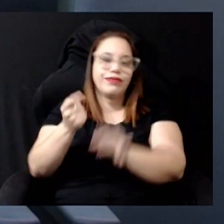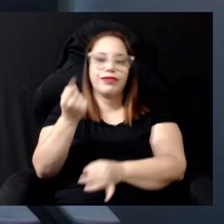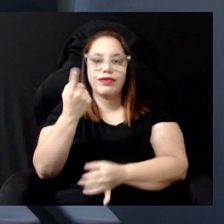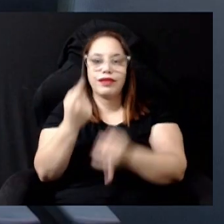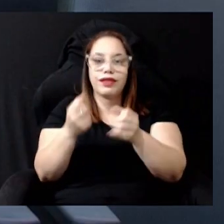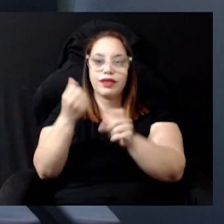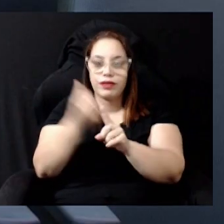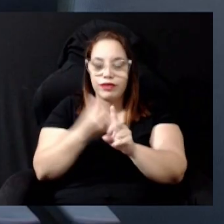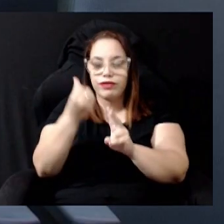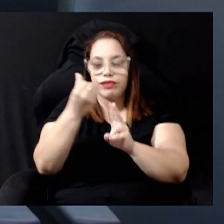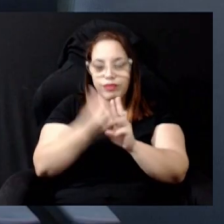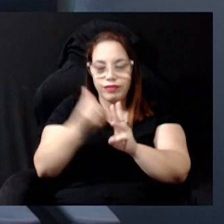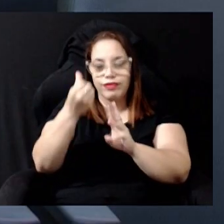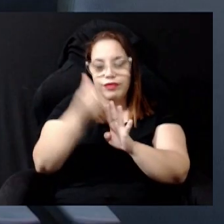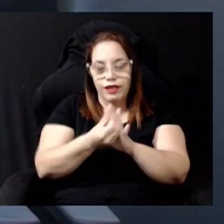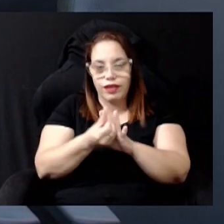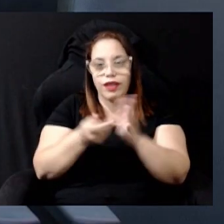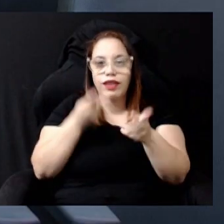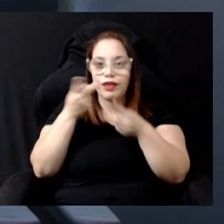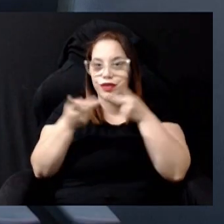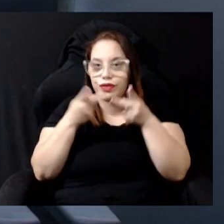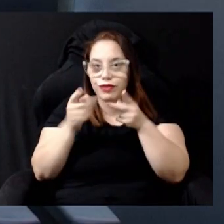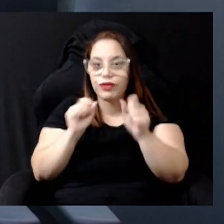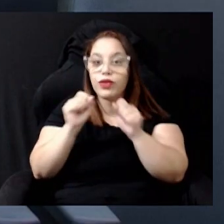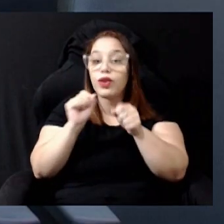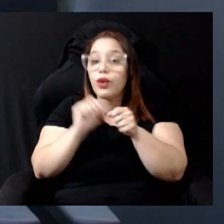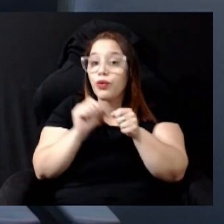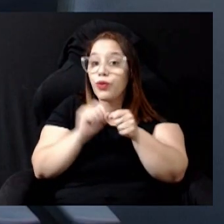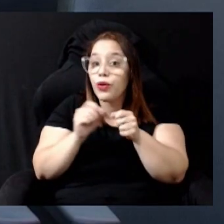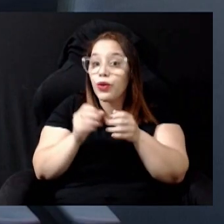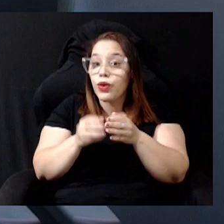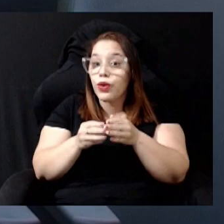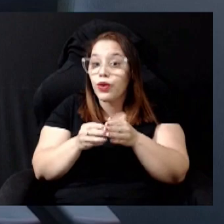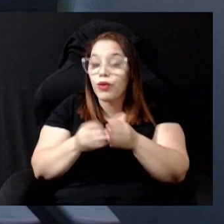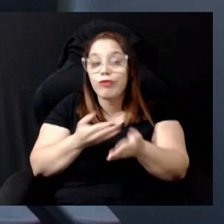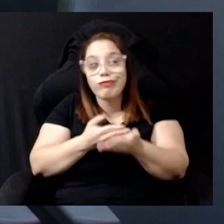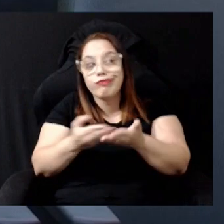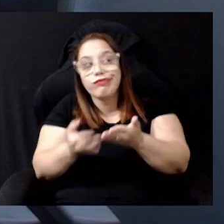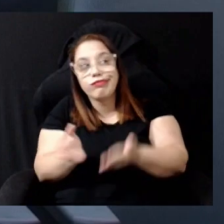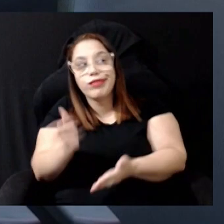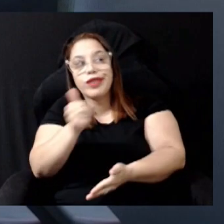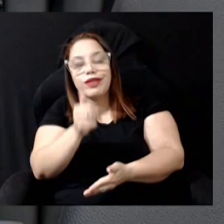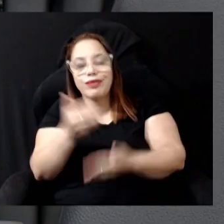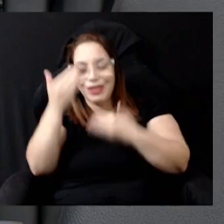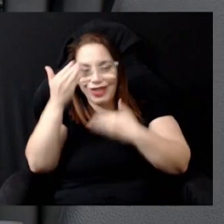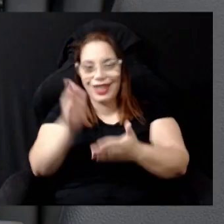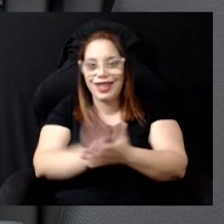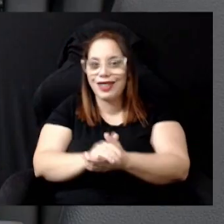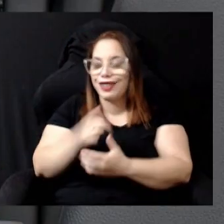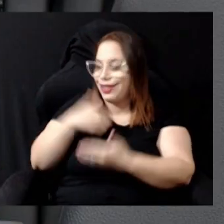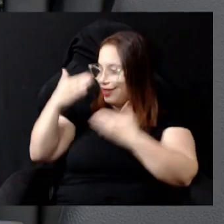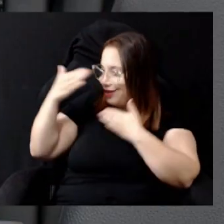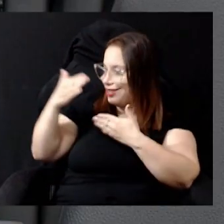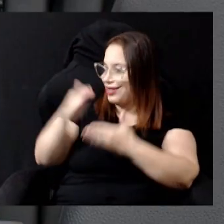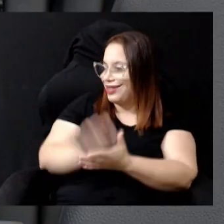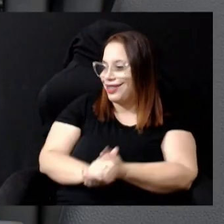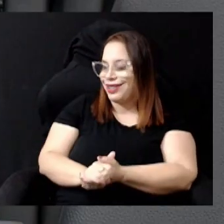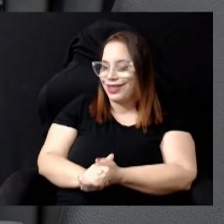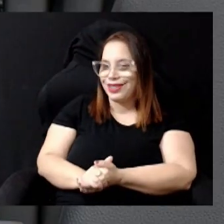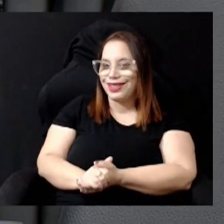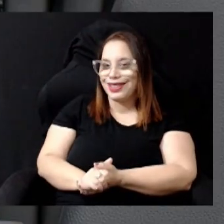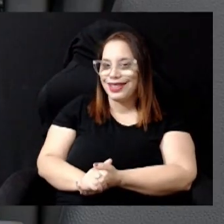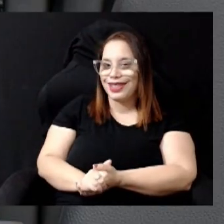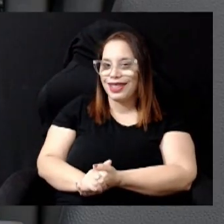trabalho, né, contando o que foi feito, o que ainda está por vir. Muito obrigada. Eu que agradeço, tenho acumulado